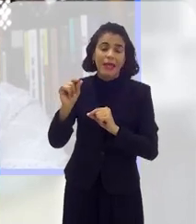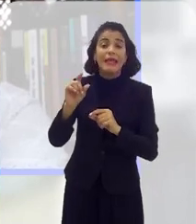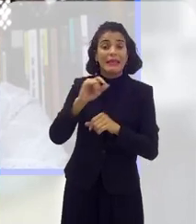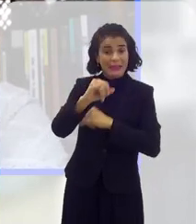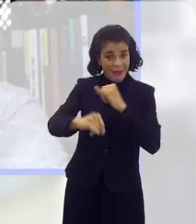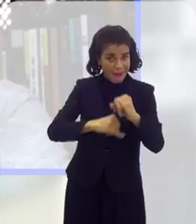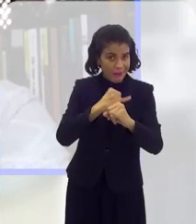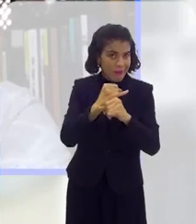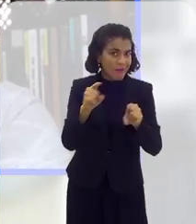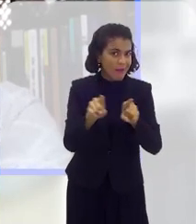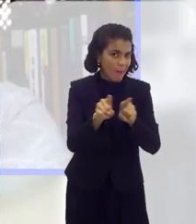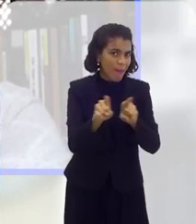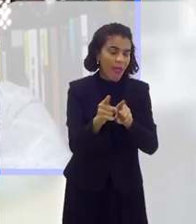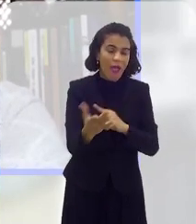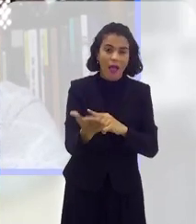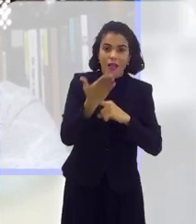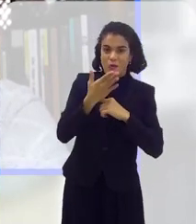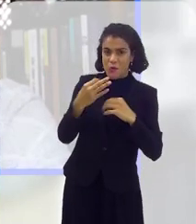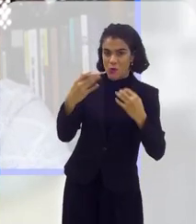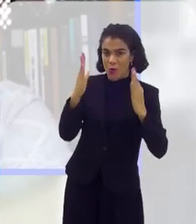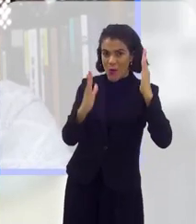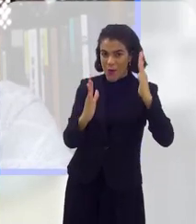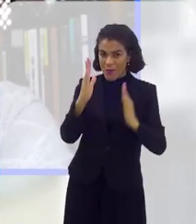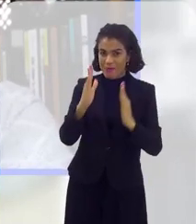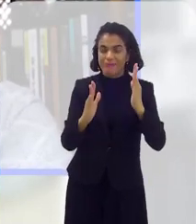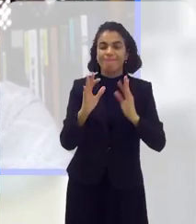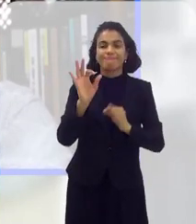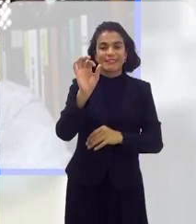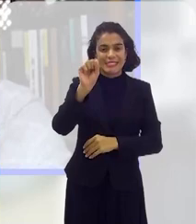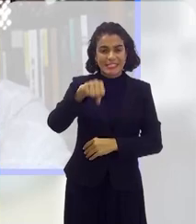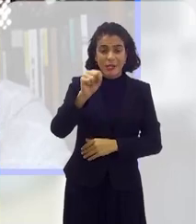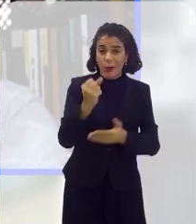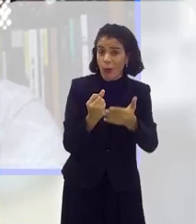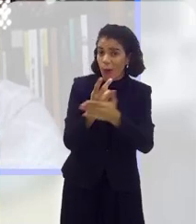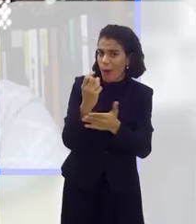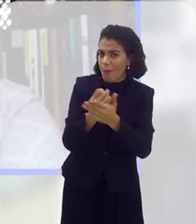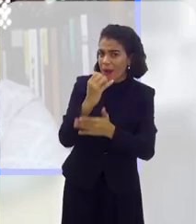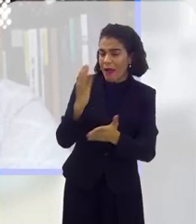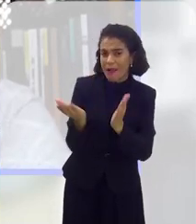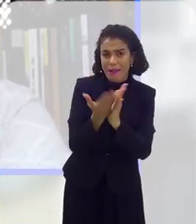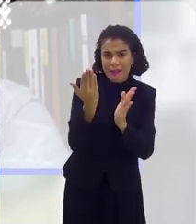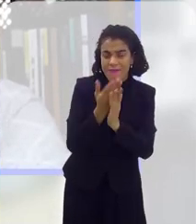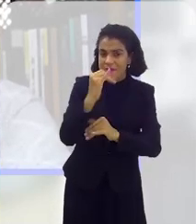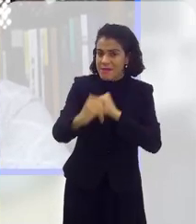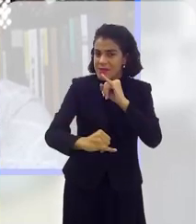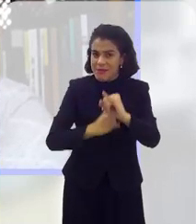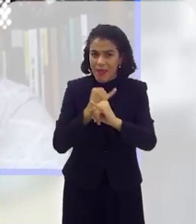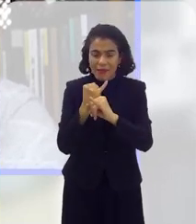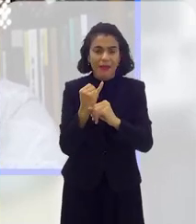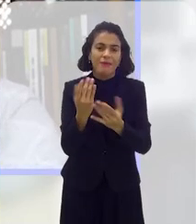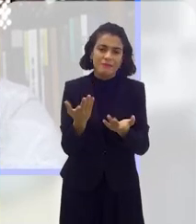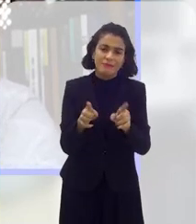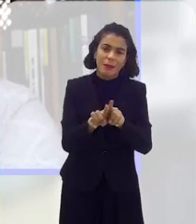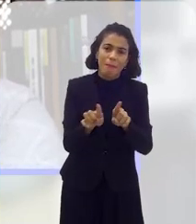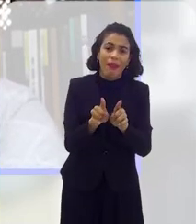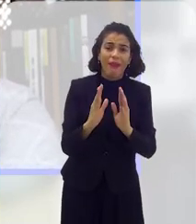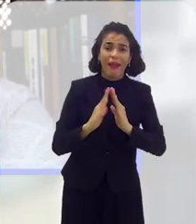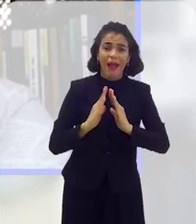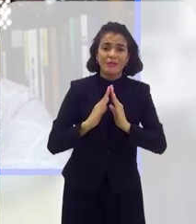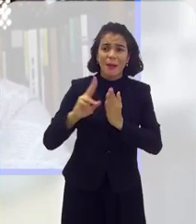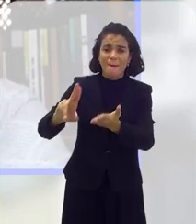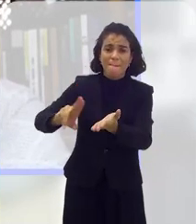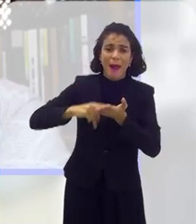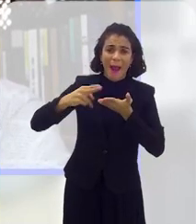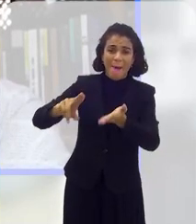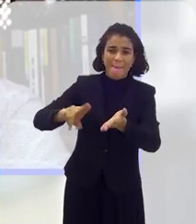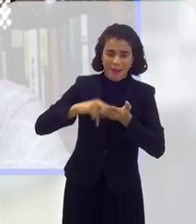isso internet foi um facilitador nesse momento, né? Para as foi um pessoas poderem facilitador. comprar livros pela internet e terem Exatamente. acesso a esse conteúdo em